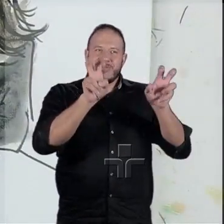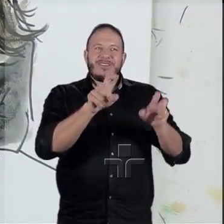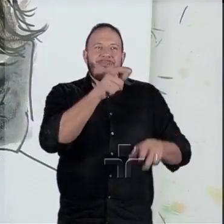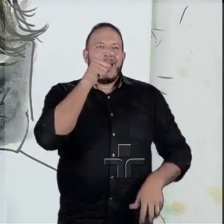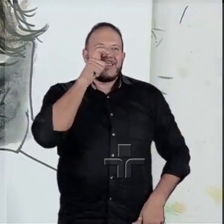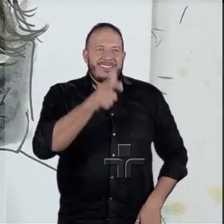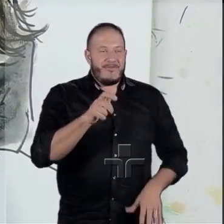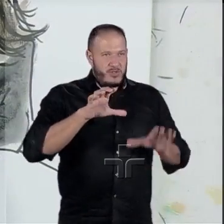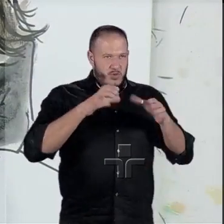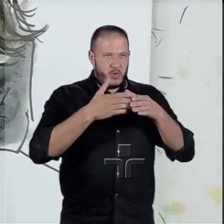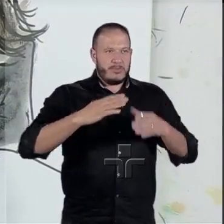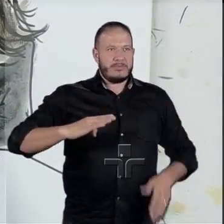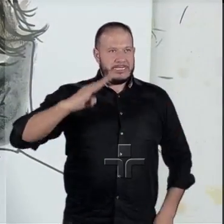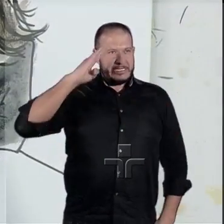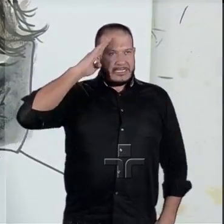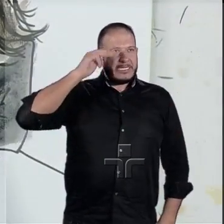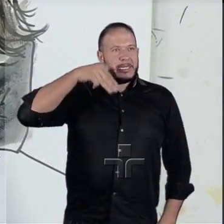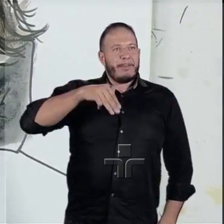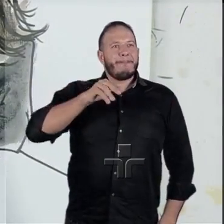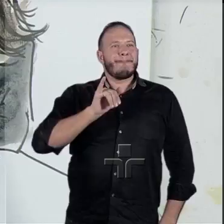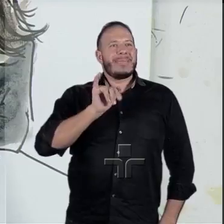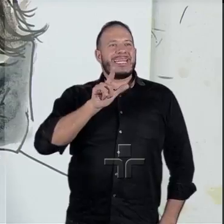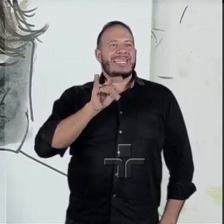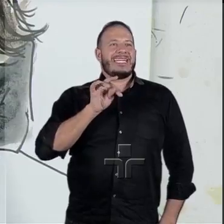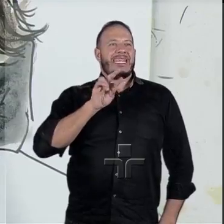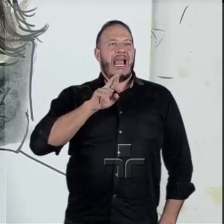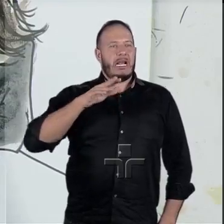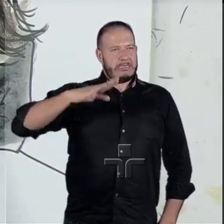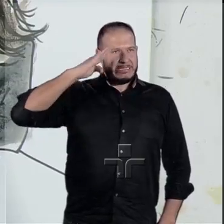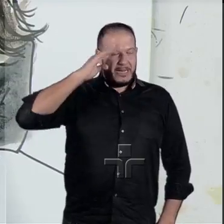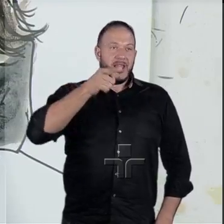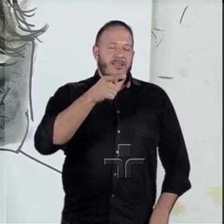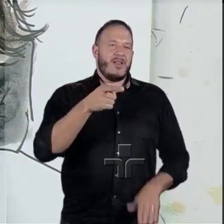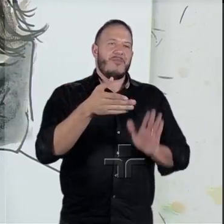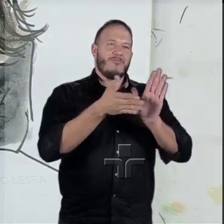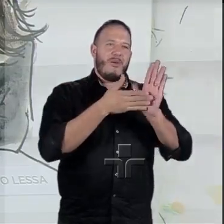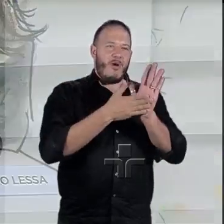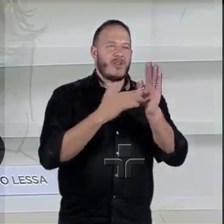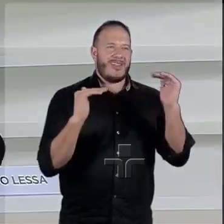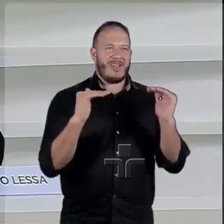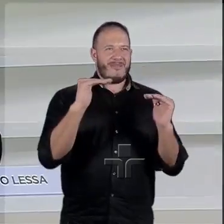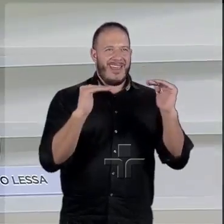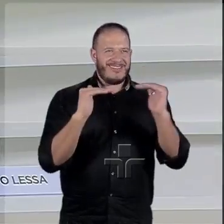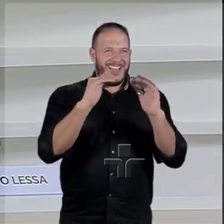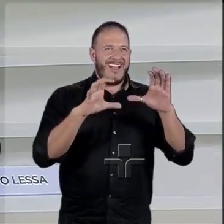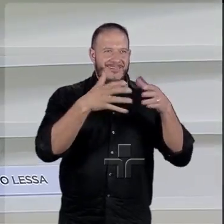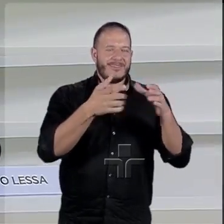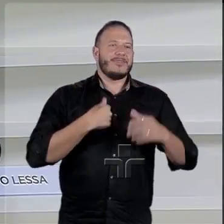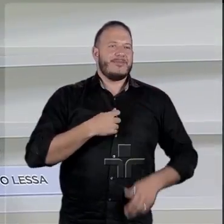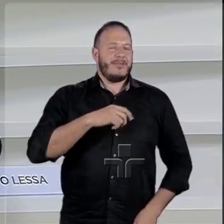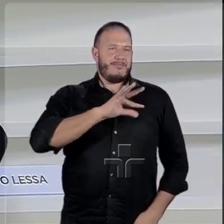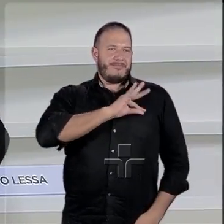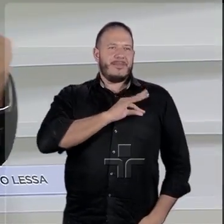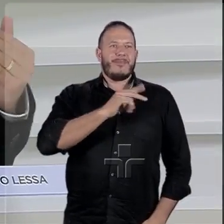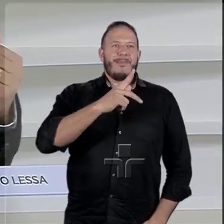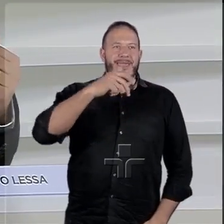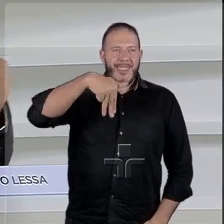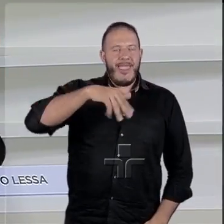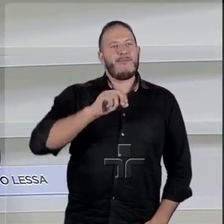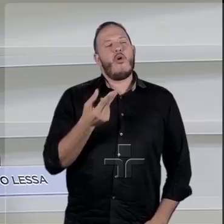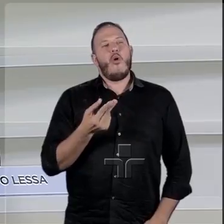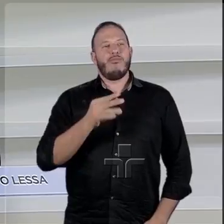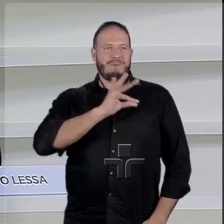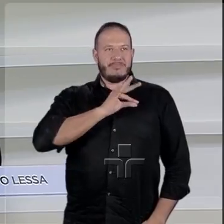dos militares, e eles estão propondo a equiparação dos militares dos estados, quer dizer, polícia militar, bombeiros, com as